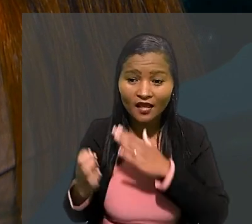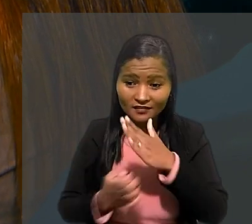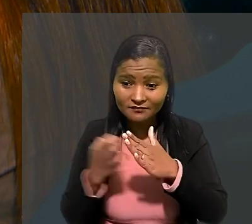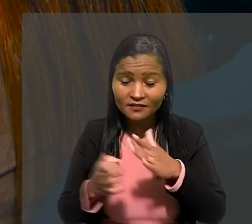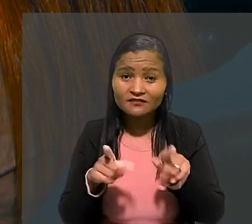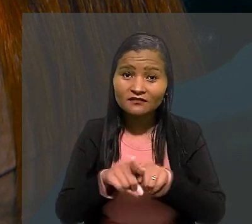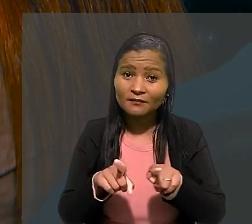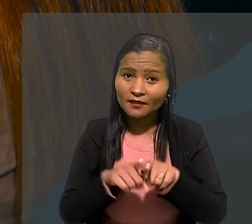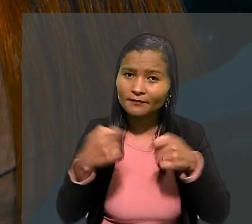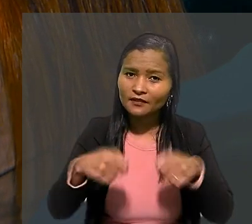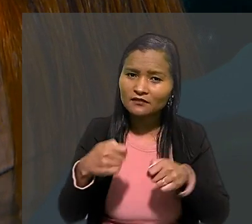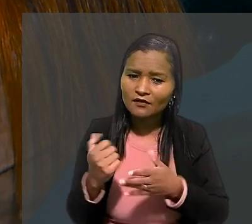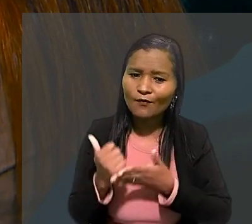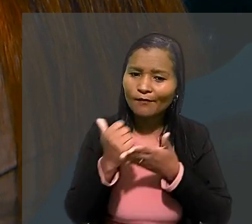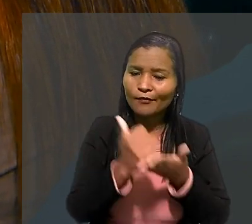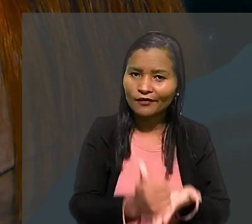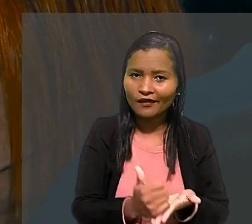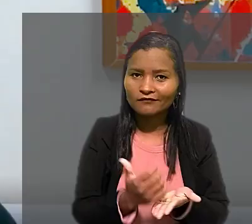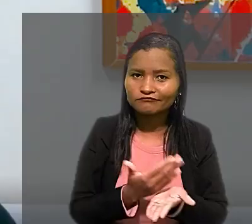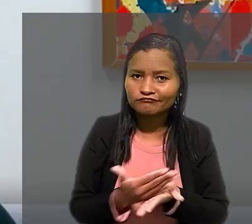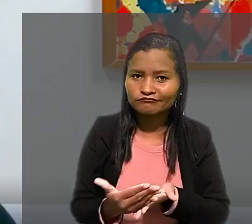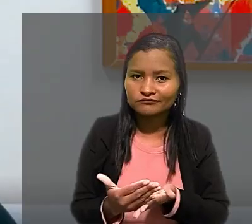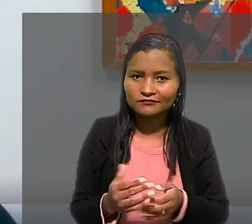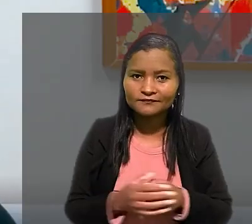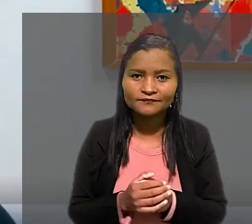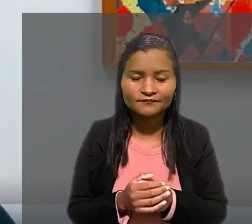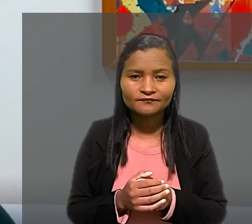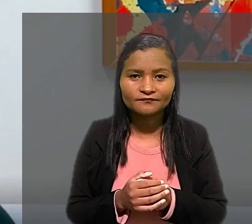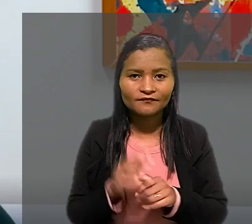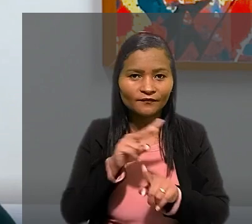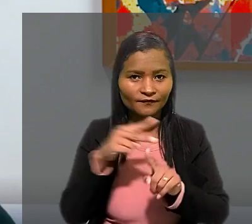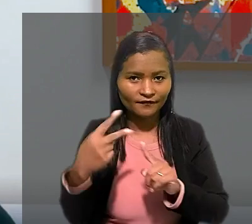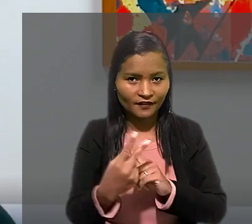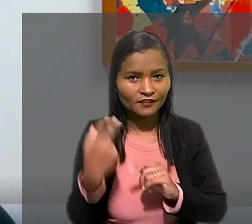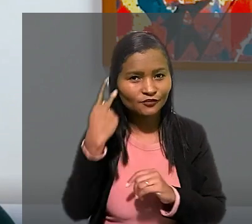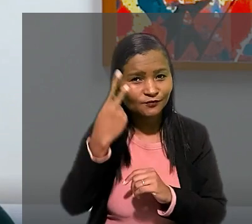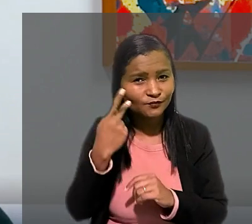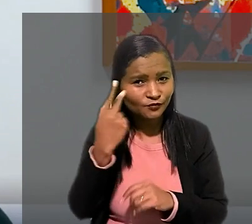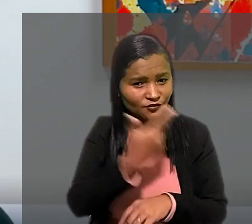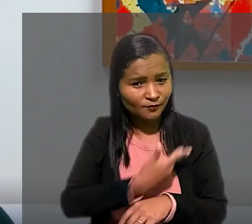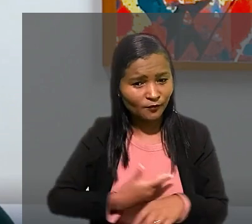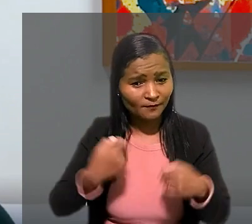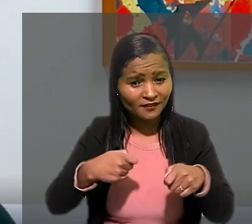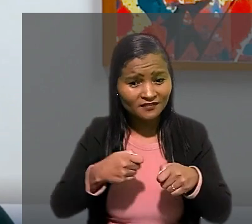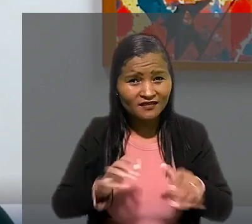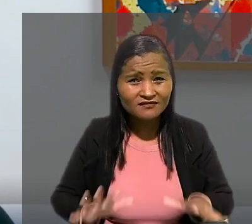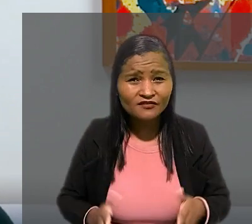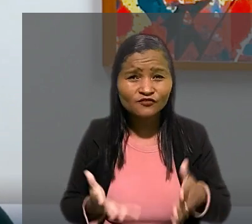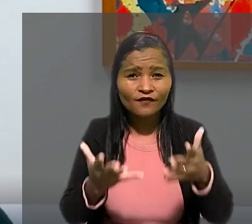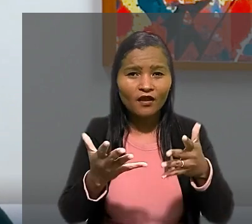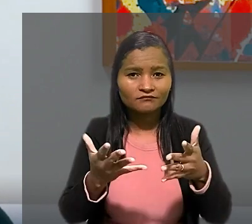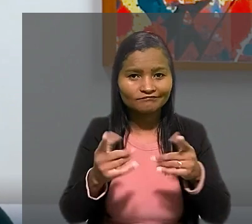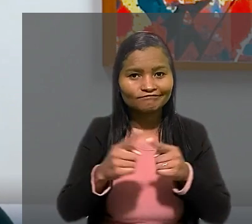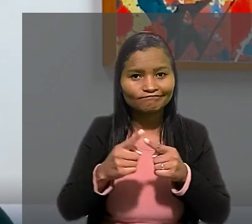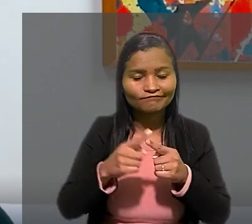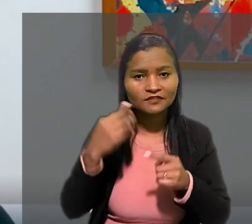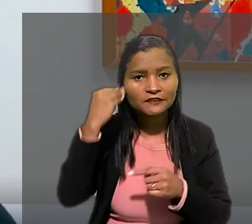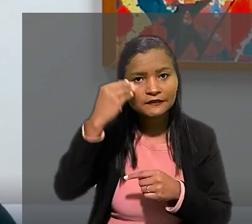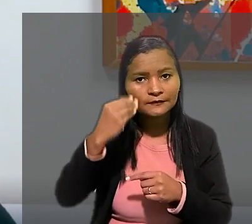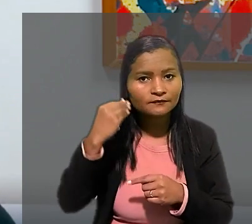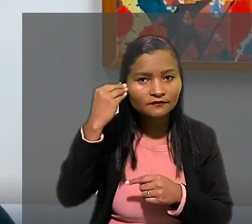devem ainda apoiar as iniciativas. Do ponto de vista de política pública, incentivar esse tipo de